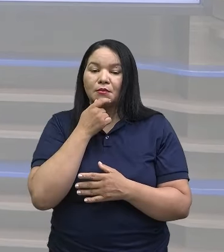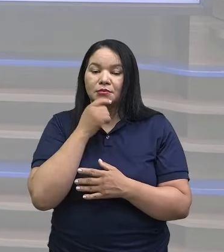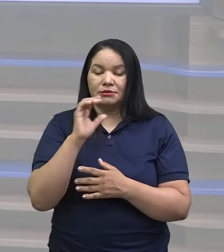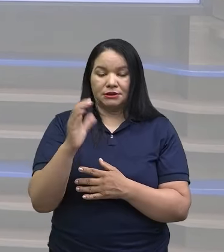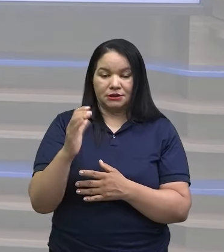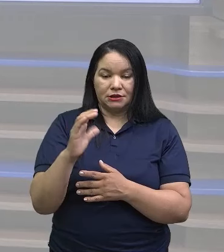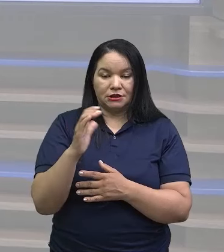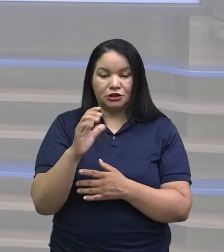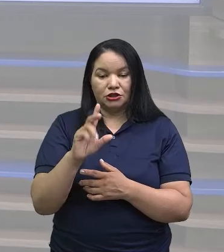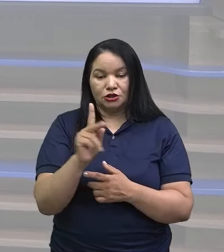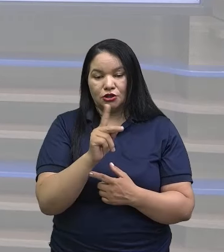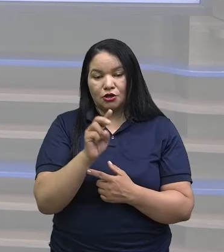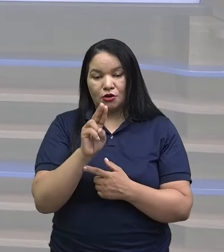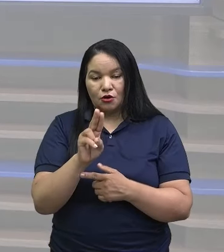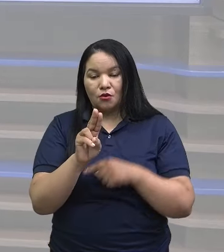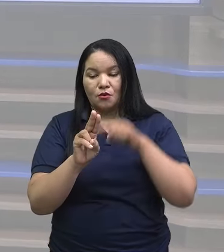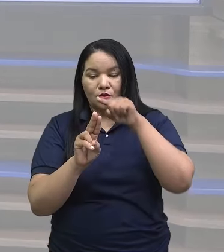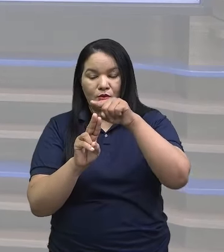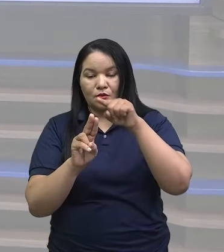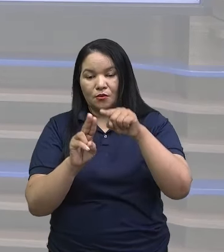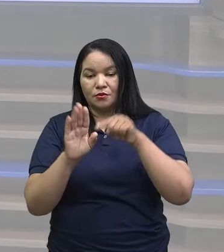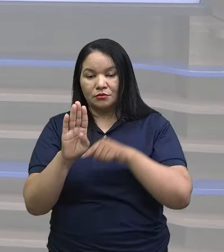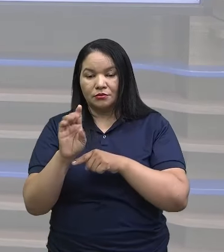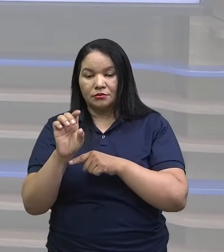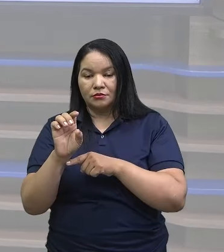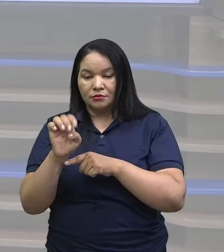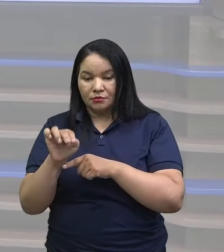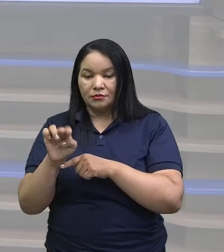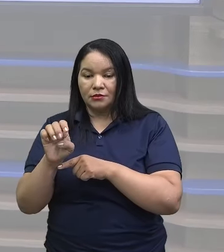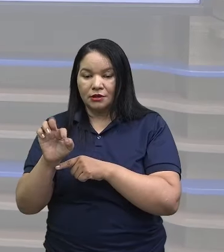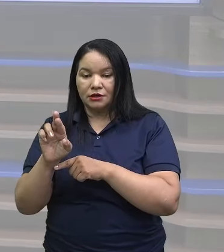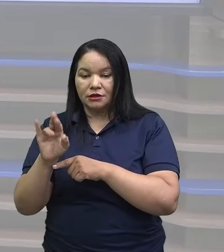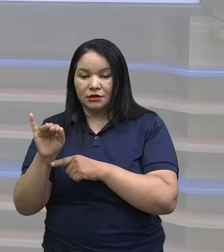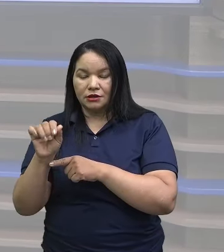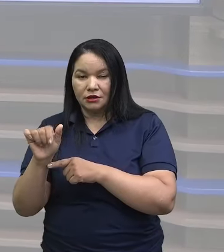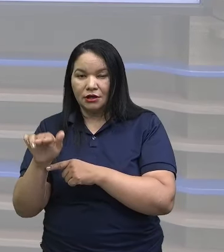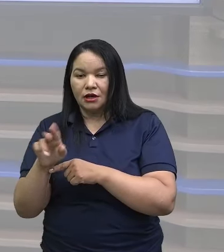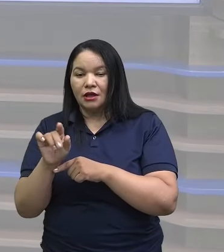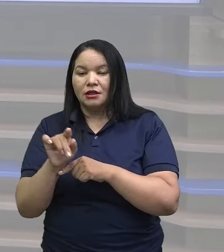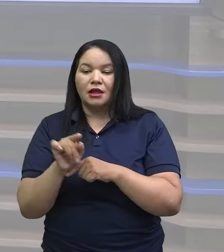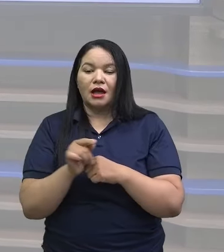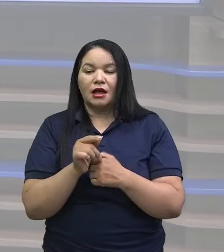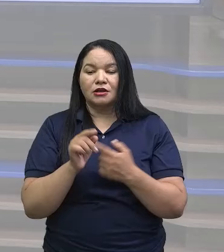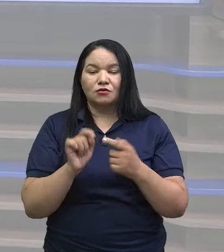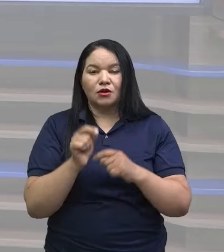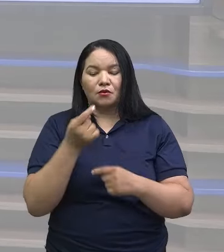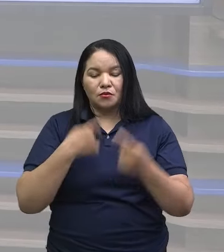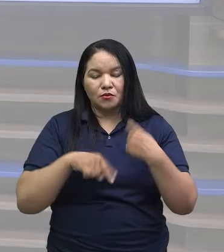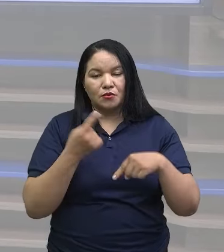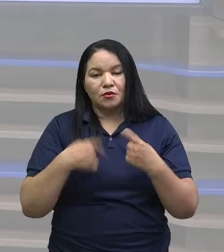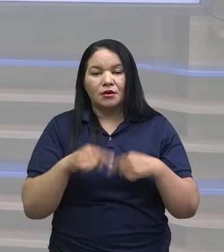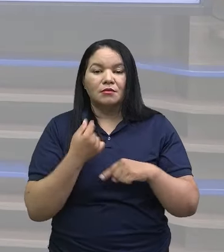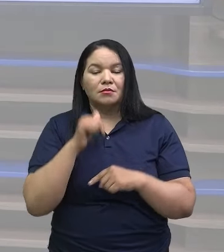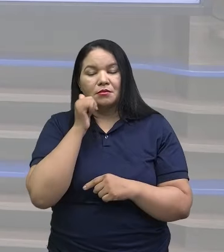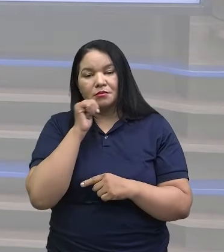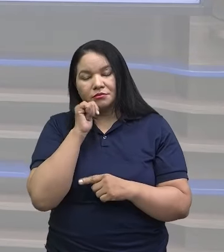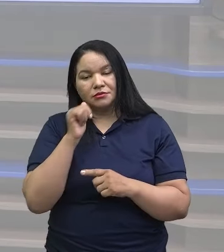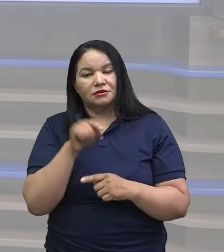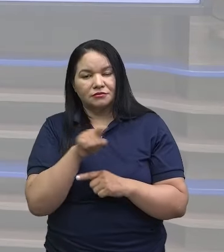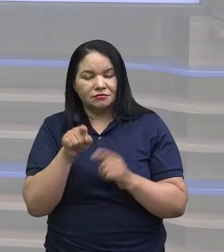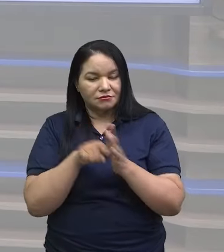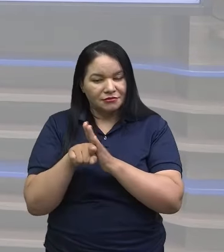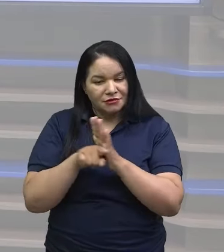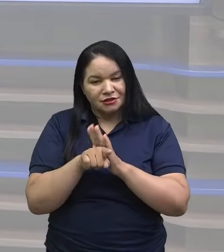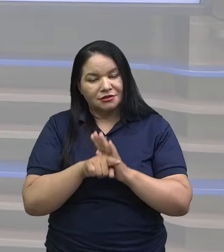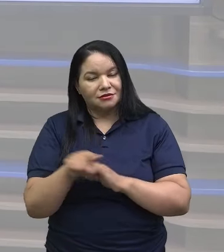que tratou da questão dos hormônios femininos, não é? Depois vocês podem fazer a pesquisa e comprovar o que eu estou falando, tá bom? Então,